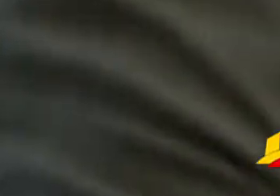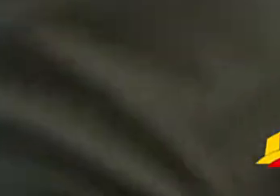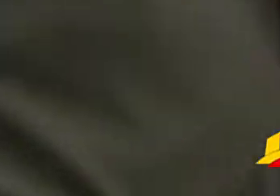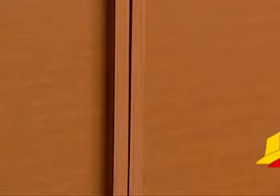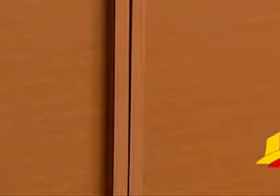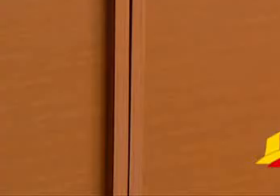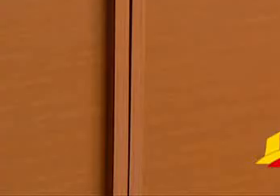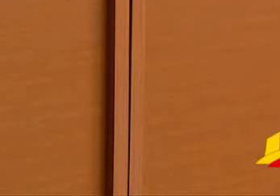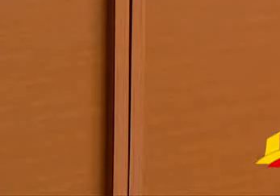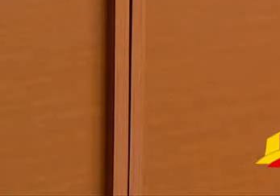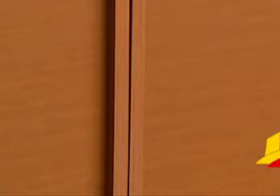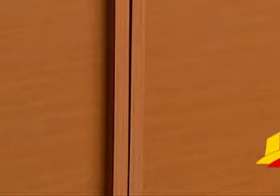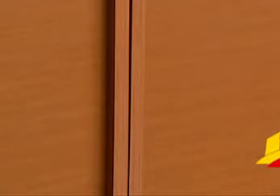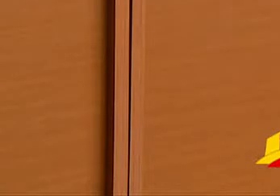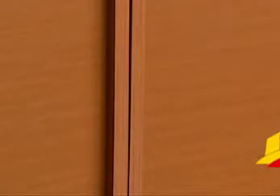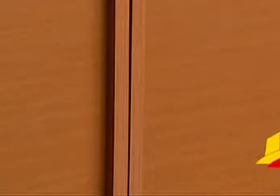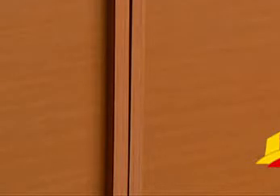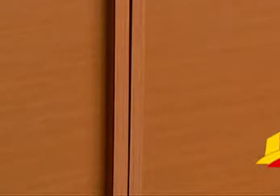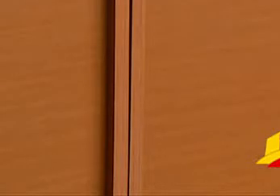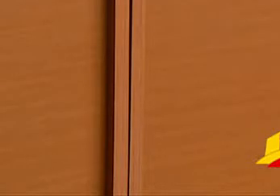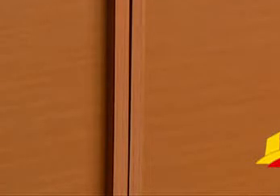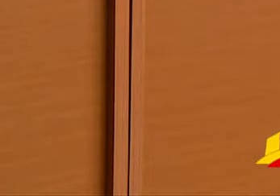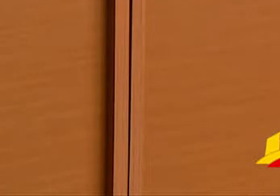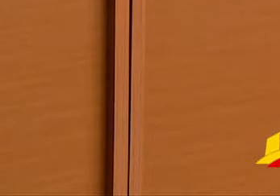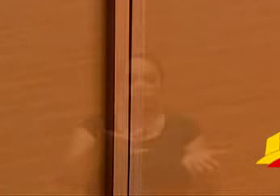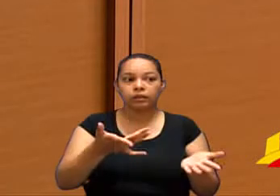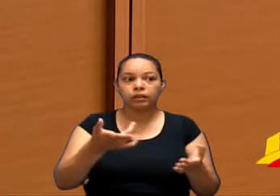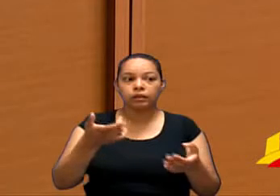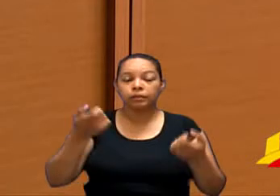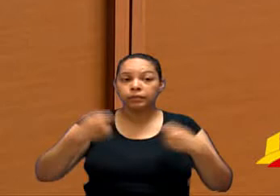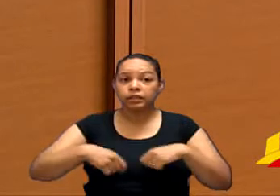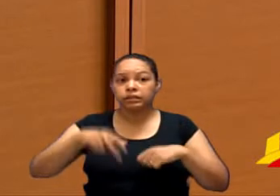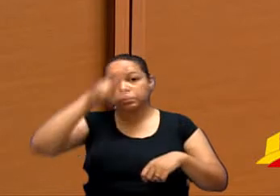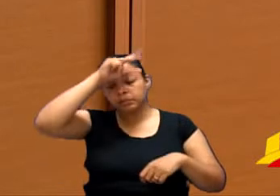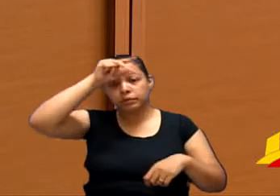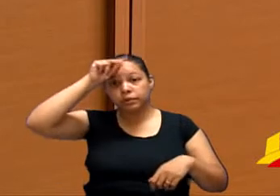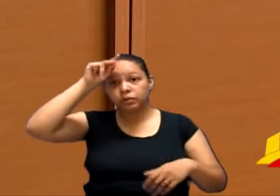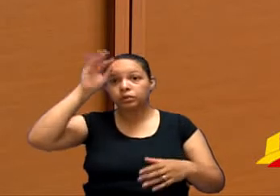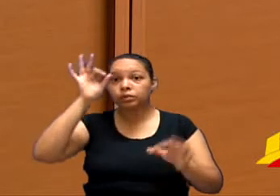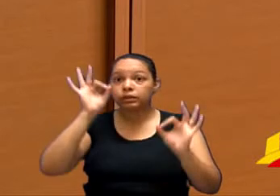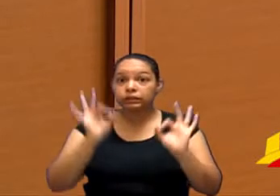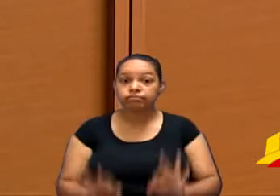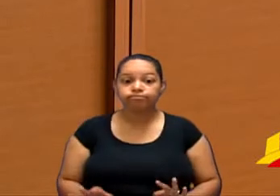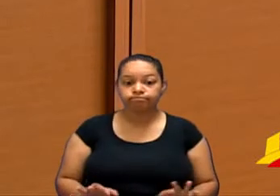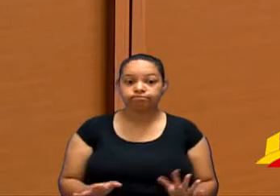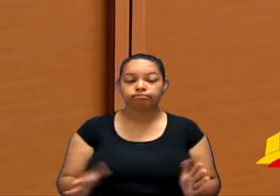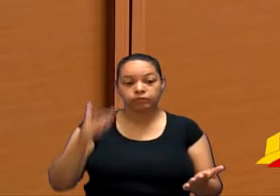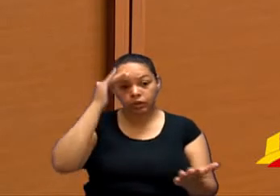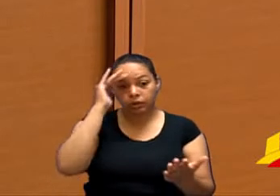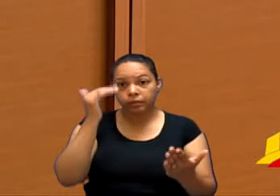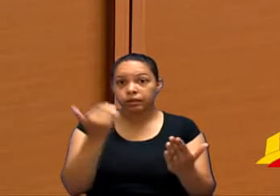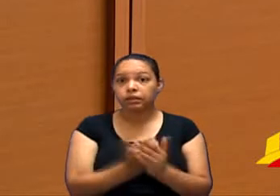e Federal a gente pediria que a prefeitura cumprisse cumprisse porque são coisas importantes